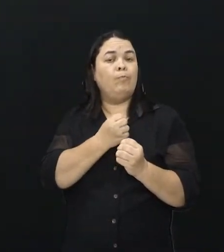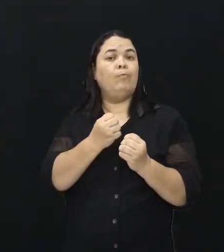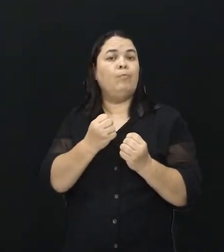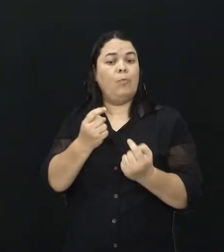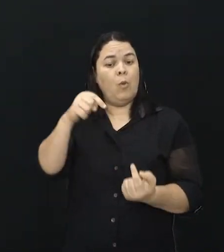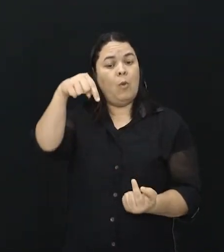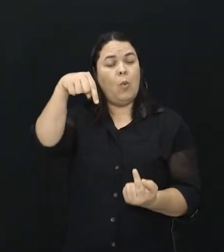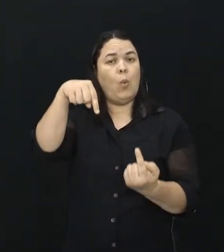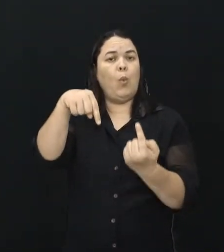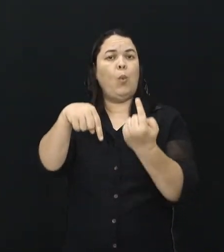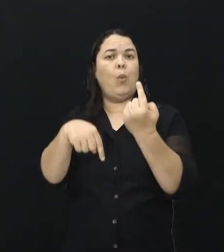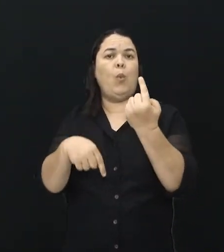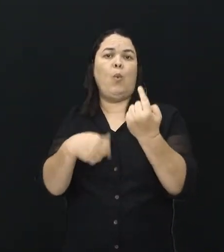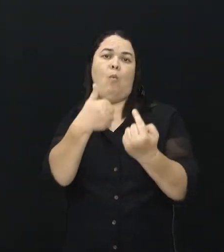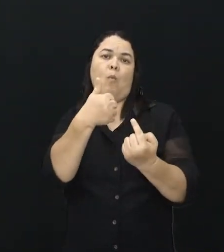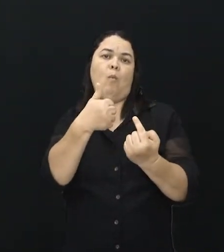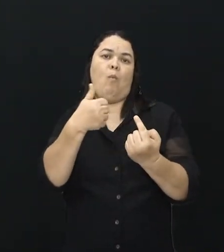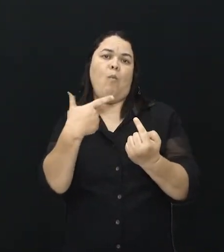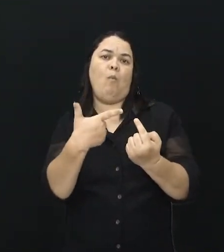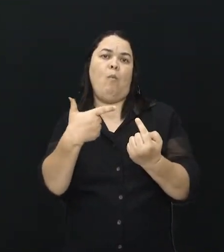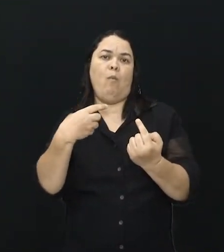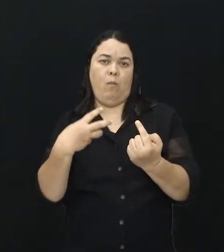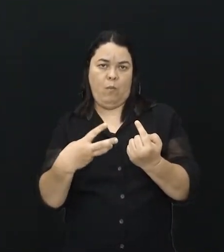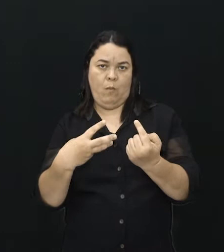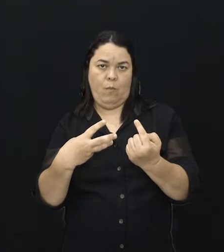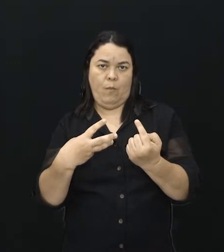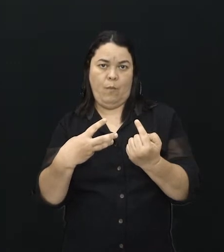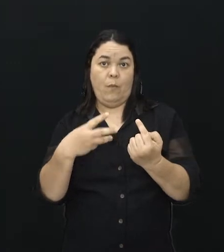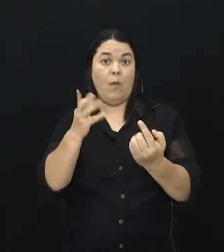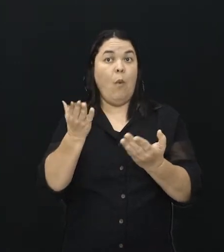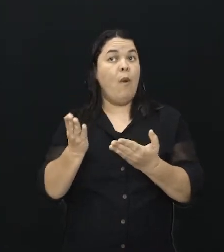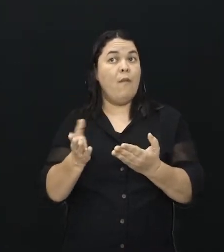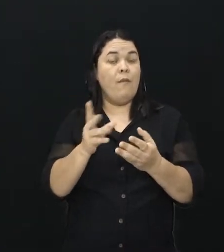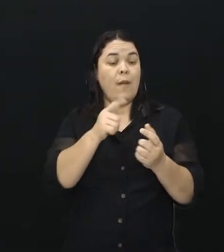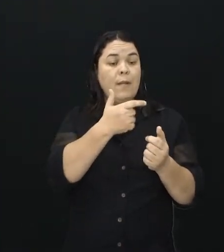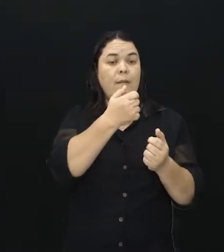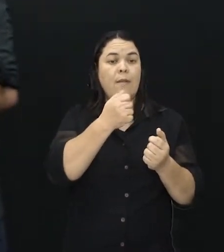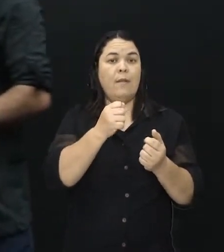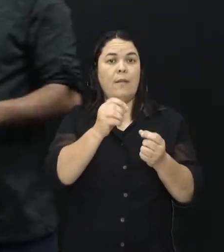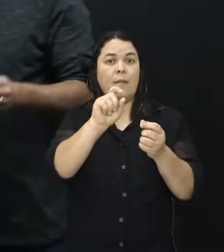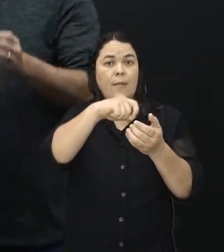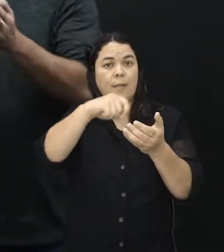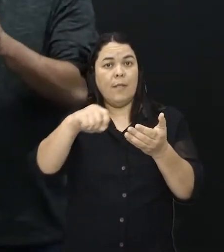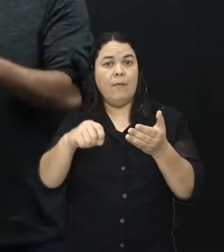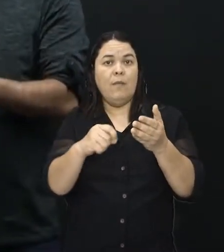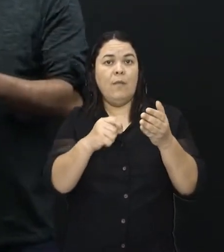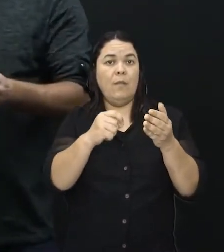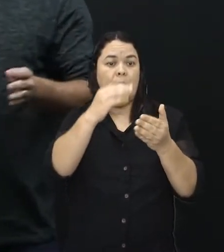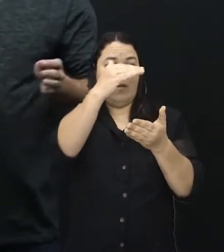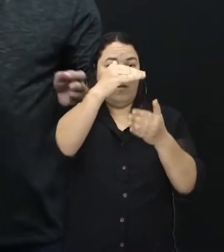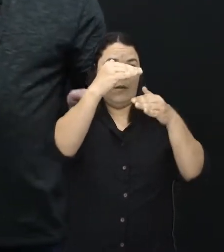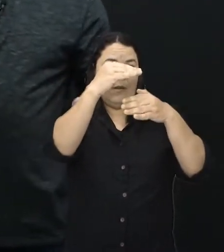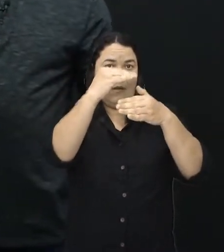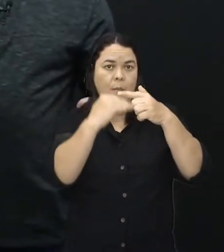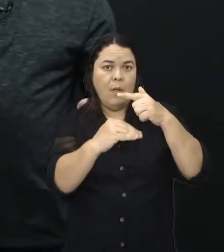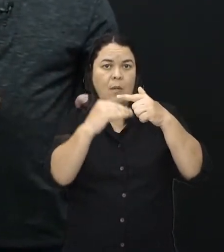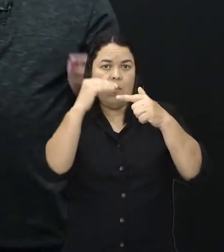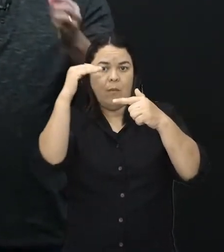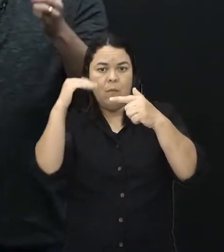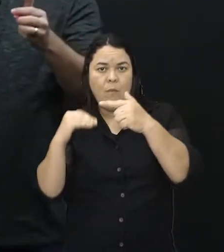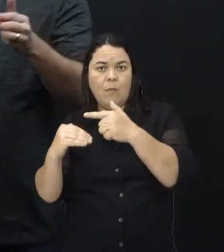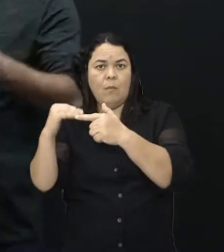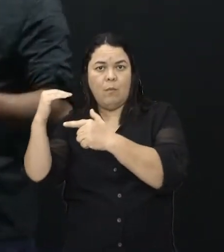vou colocar cada um desses valores para cada uma dessas frações, seguindo essa